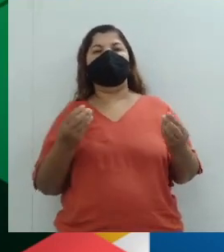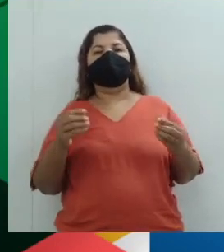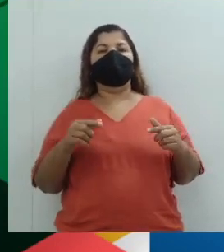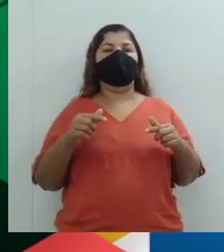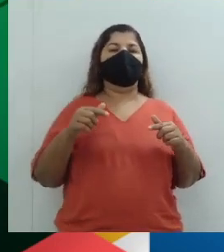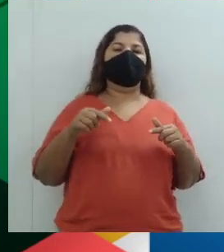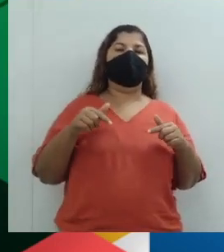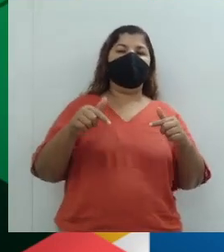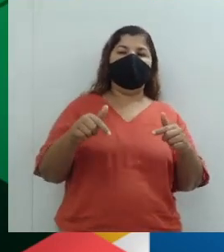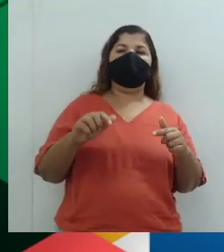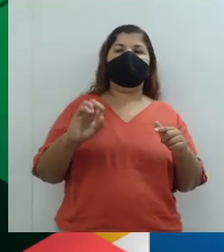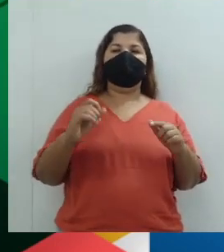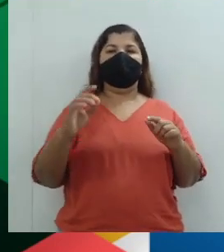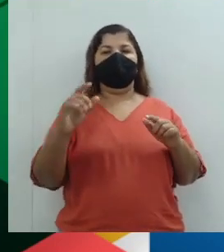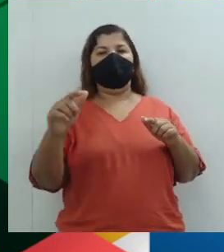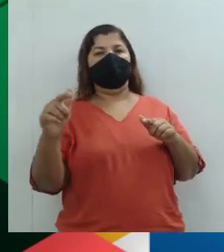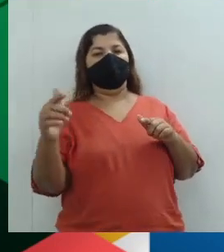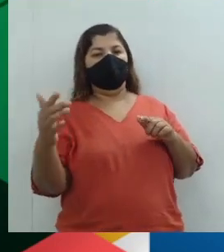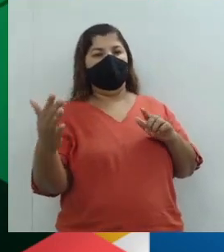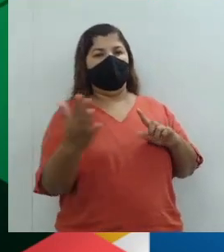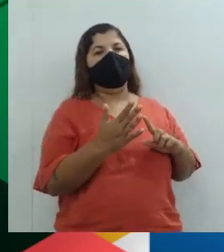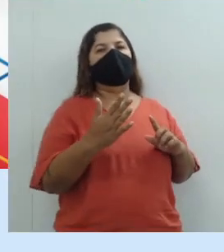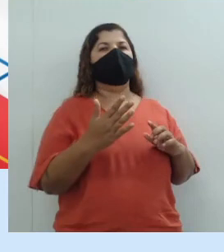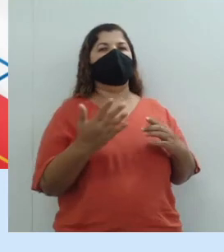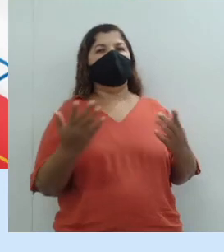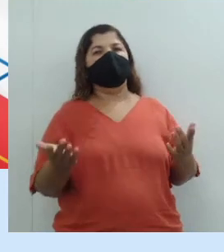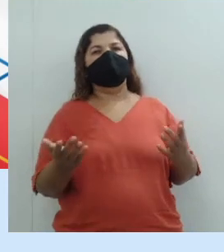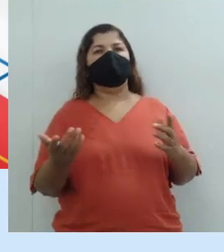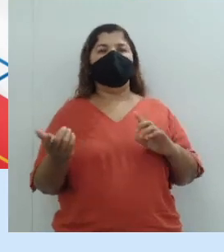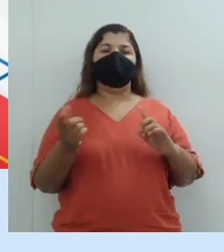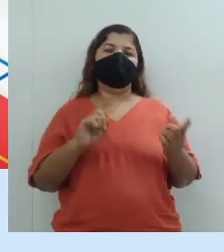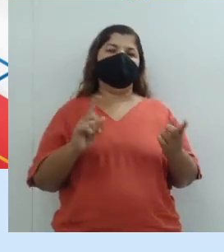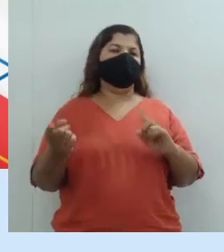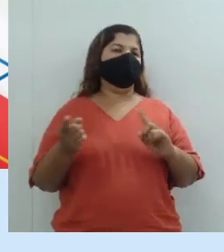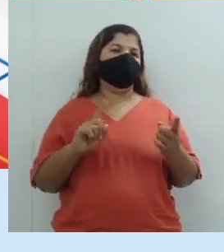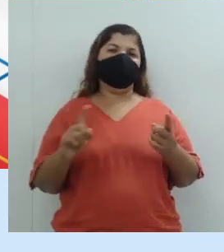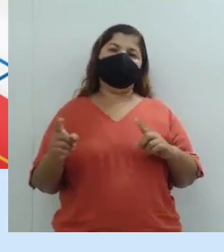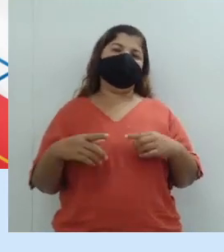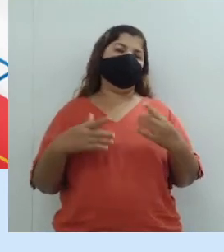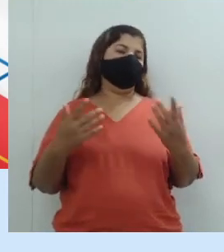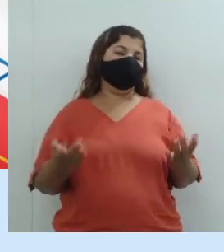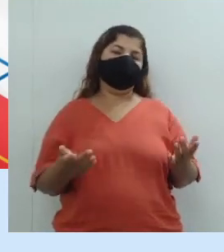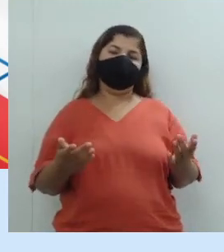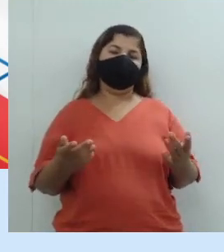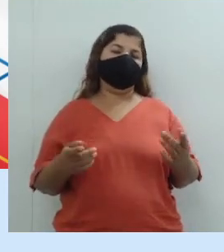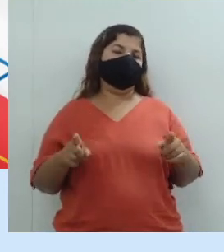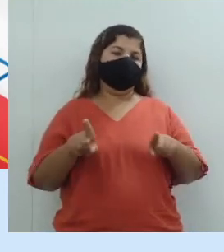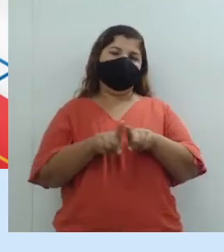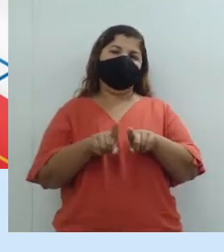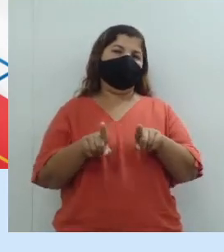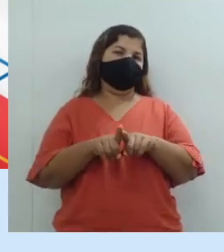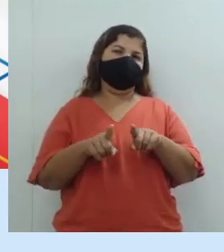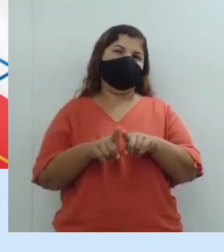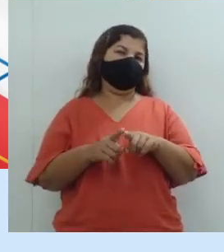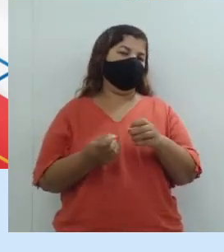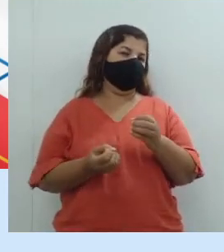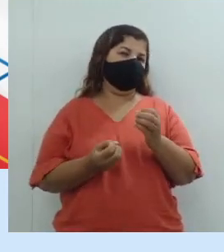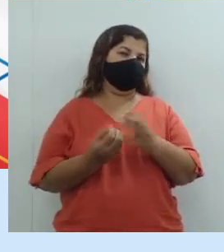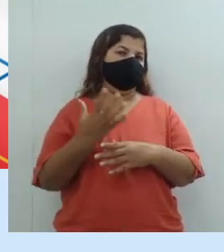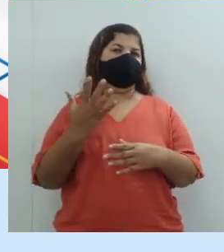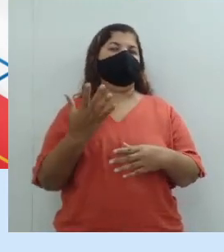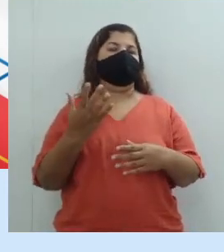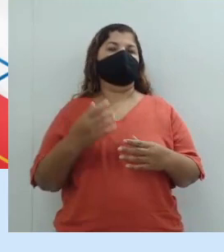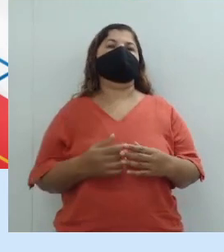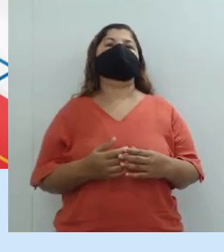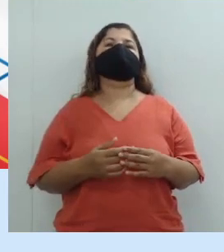a reação? Você pode chamar qualquer uma das forças de ação ou reação, uma vez que elas acontecem de maneira mútua,